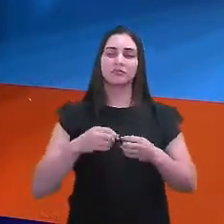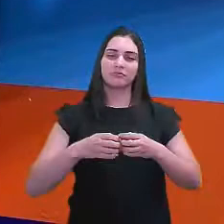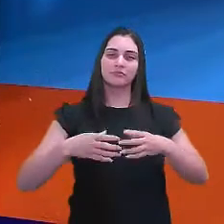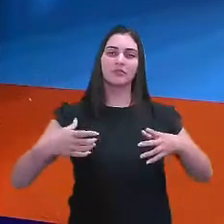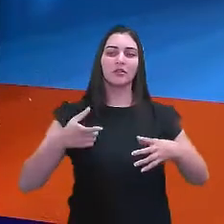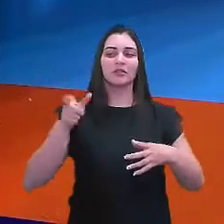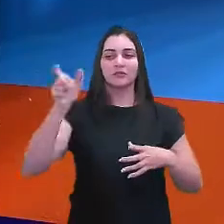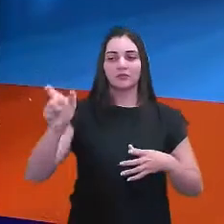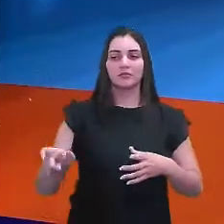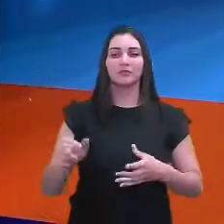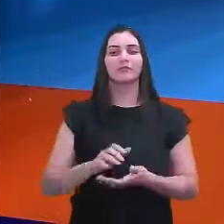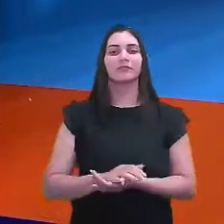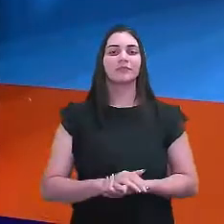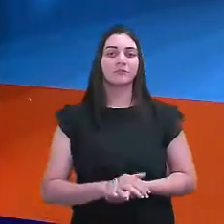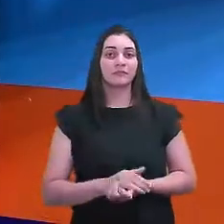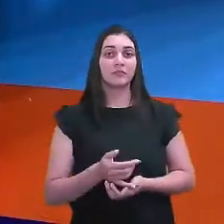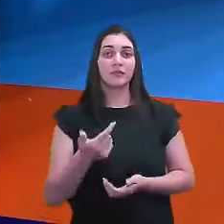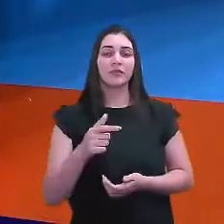não tenha